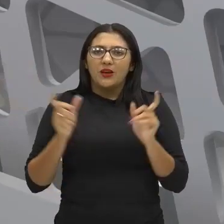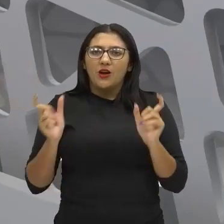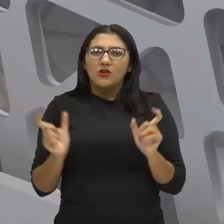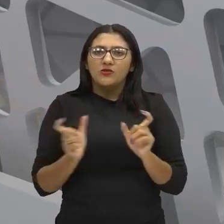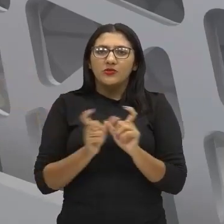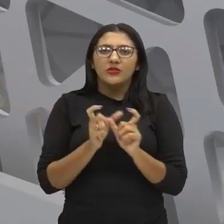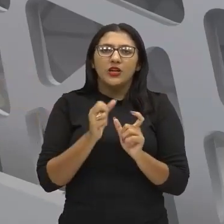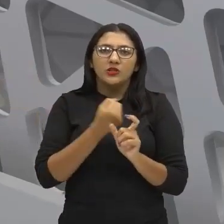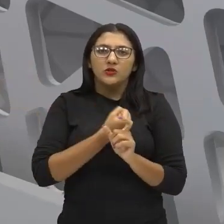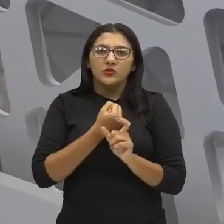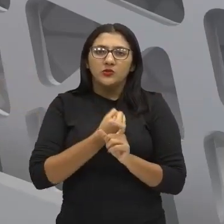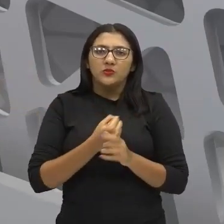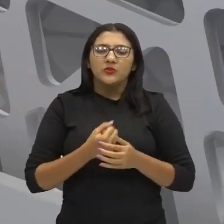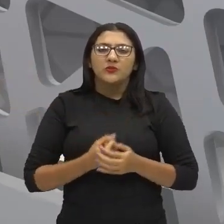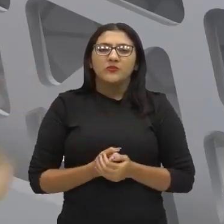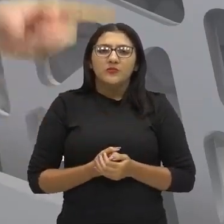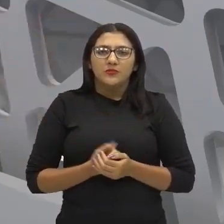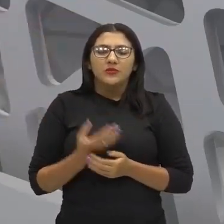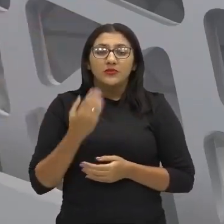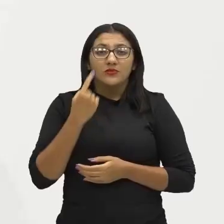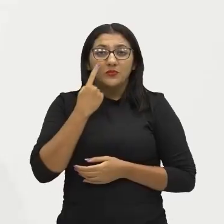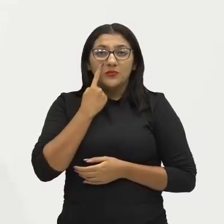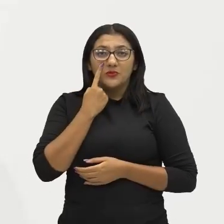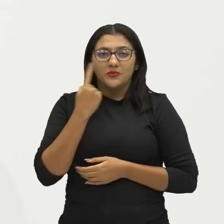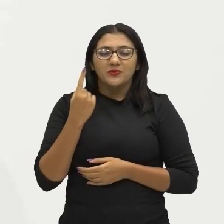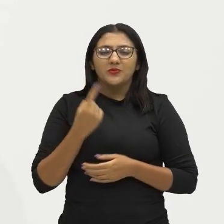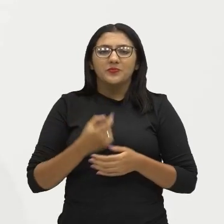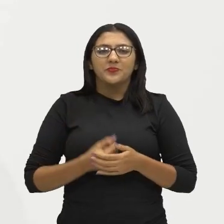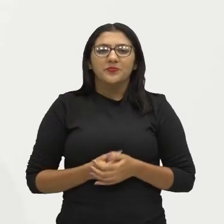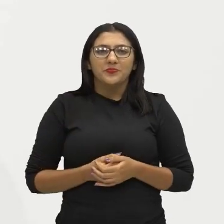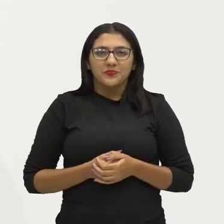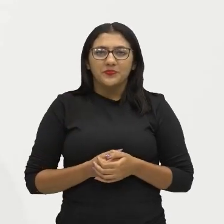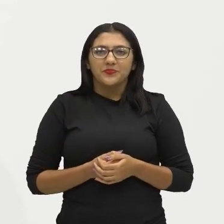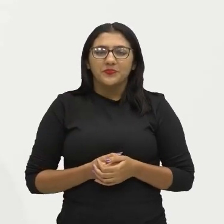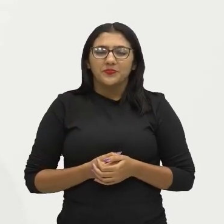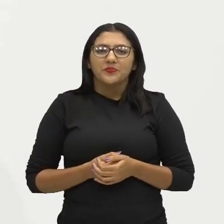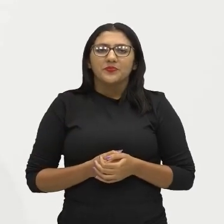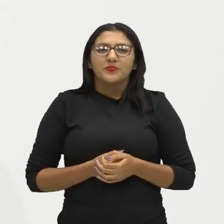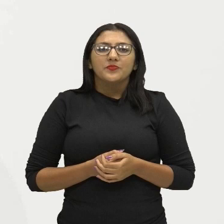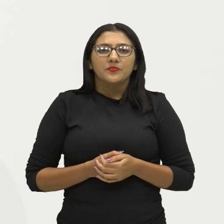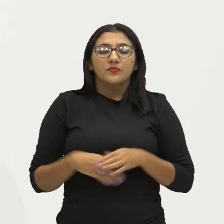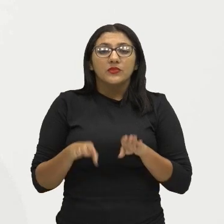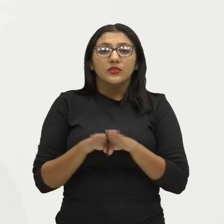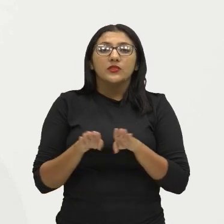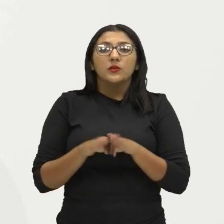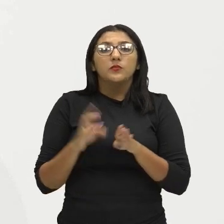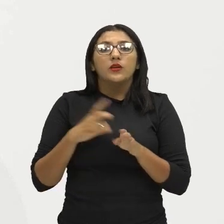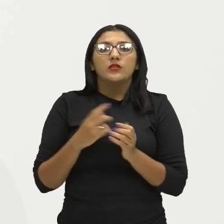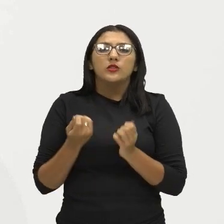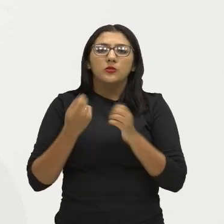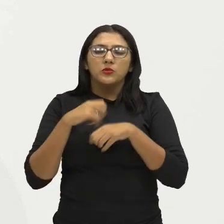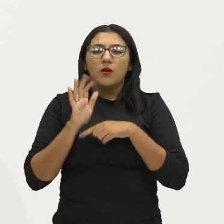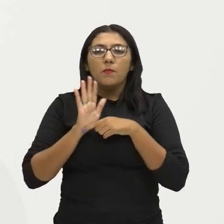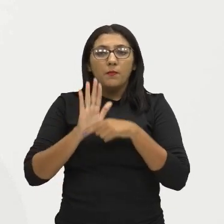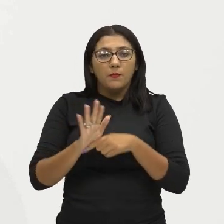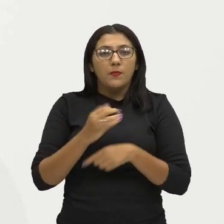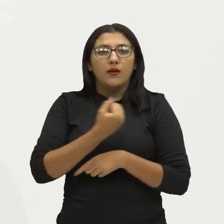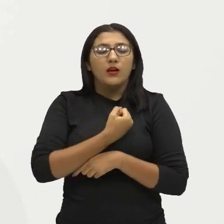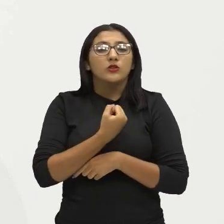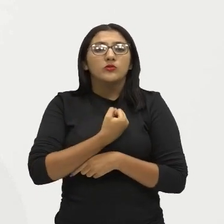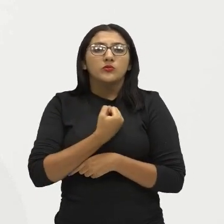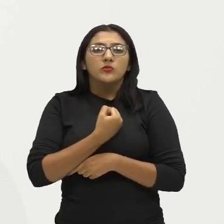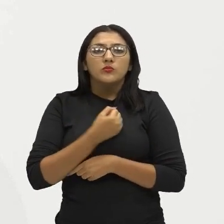dos números com as letras. Vamos continuar? Me segue! Então, também podemos representar